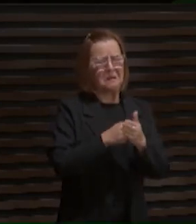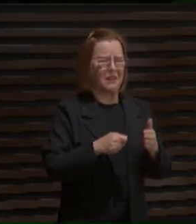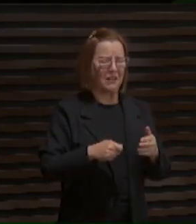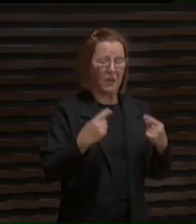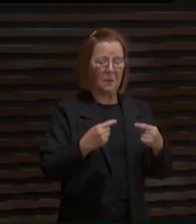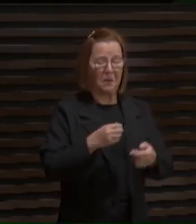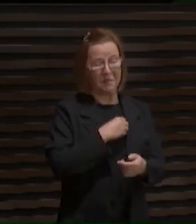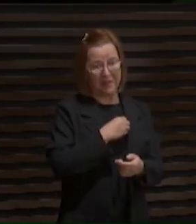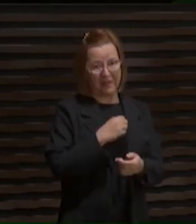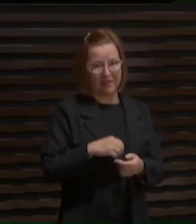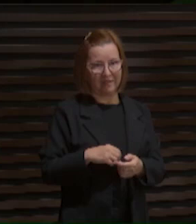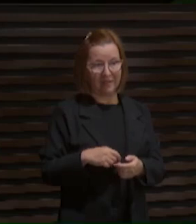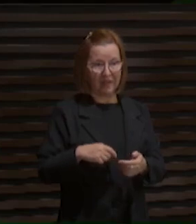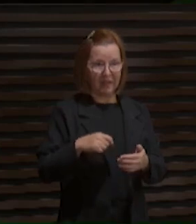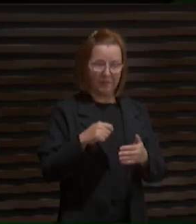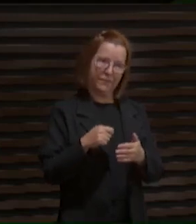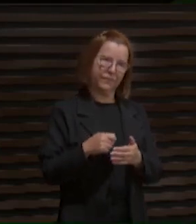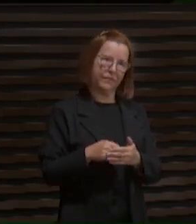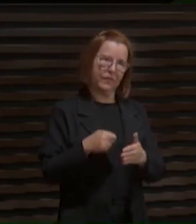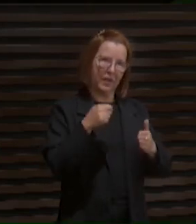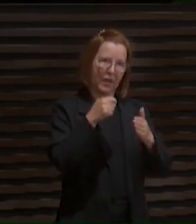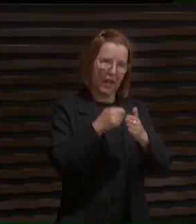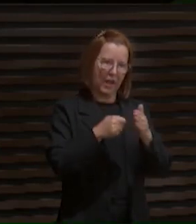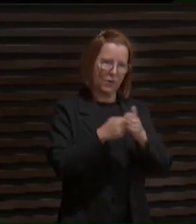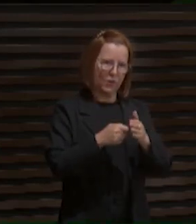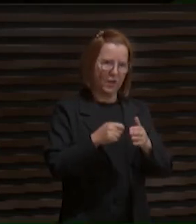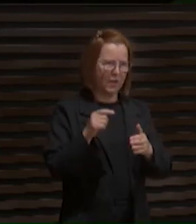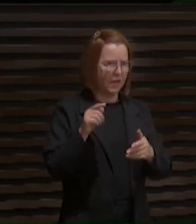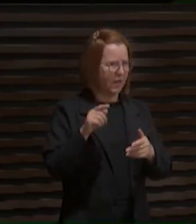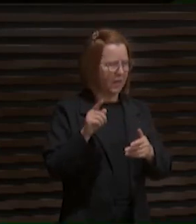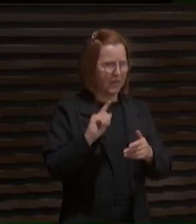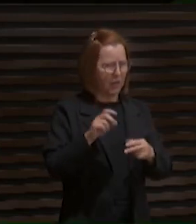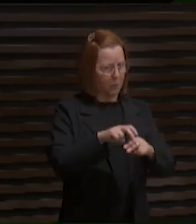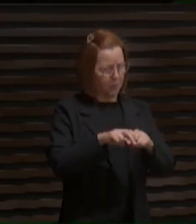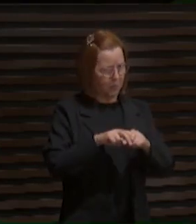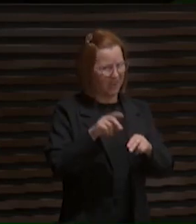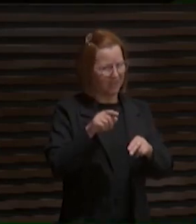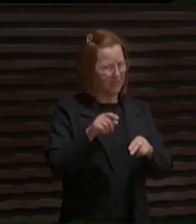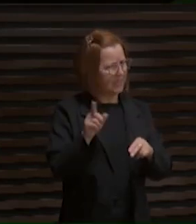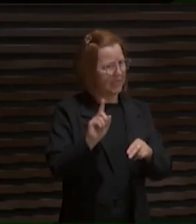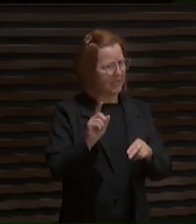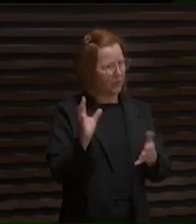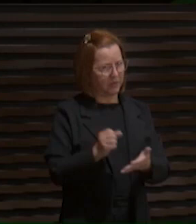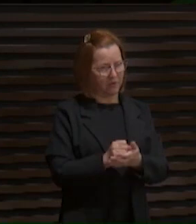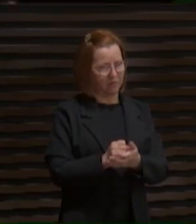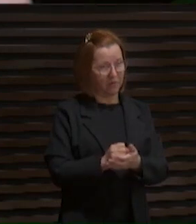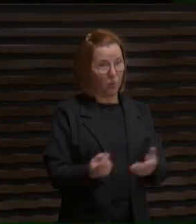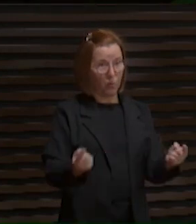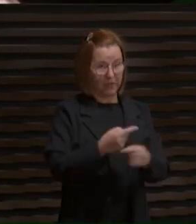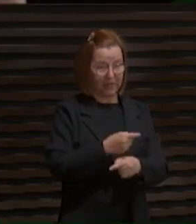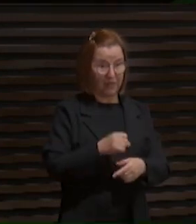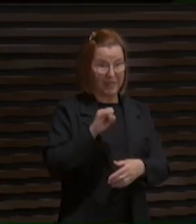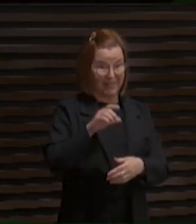A luta, ela não é evidência de que você não foi salvo. Ao contrário, se você luta contra o pecado, é uma evidência de